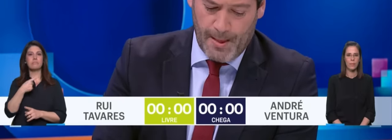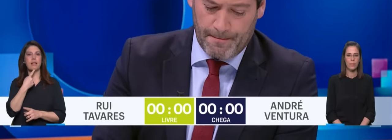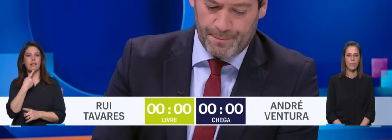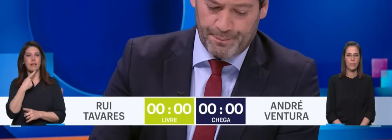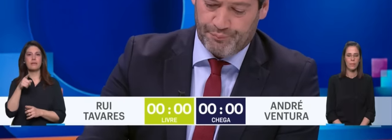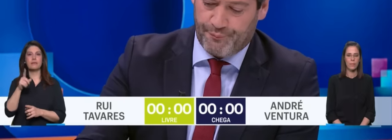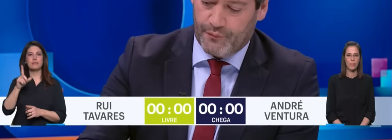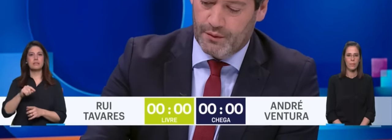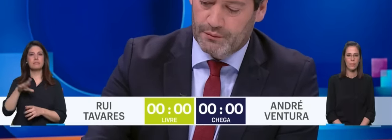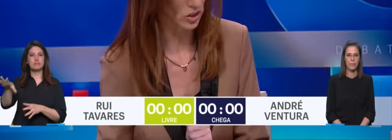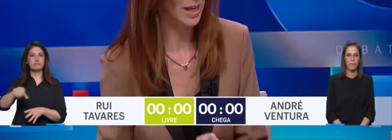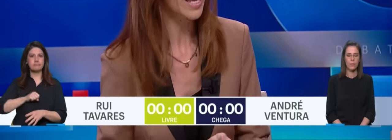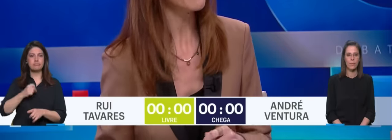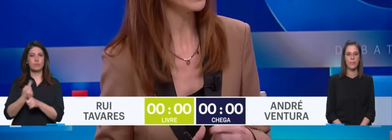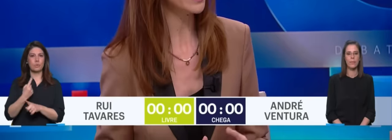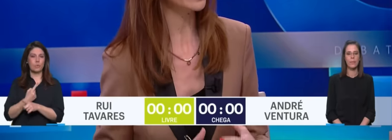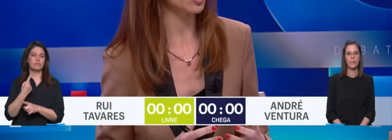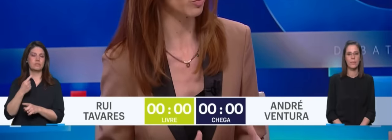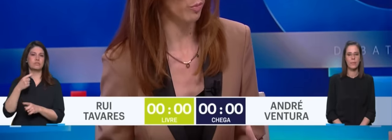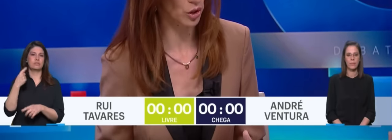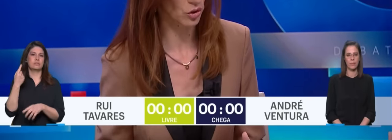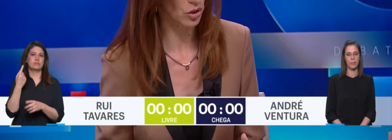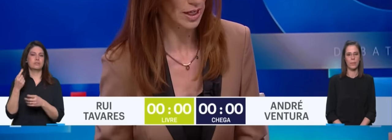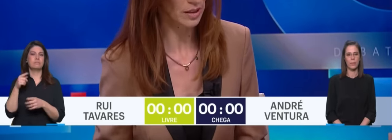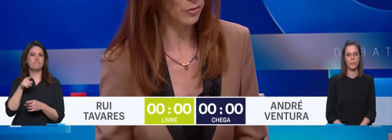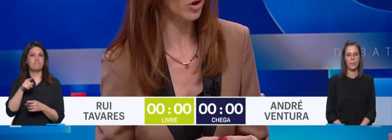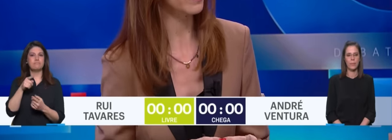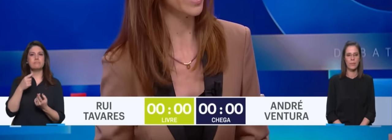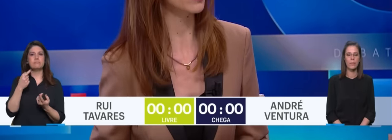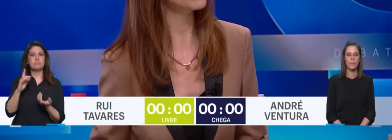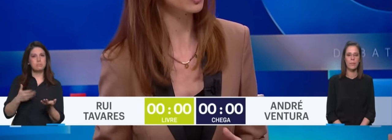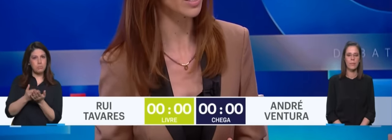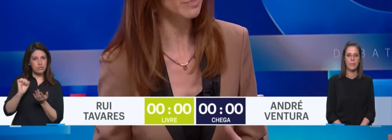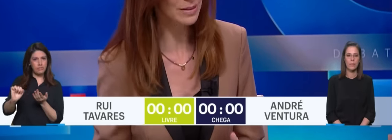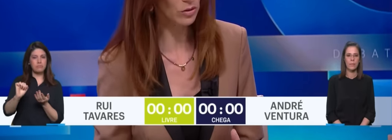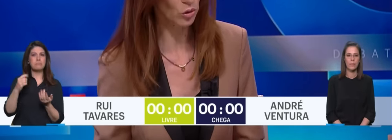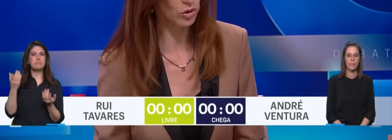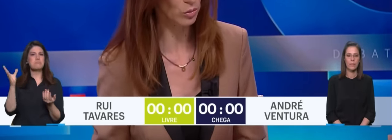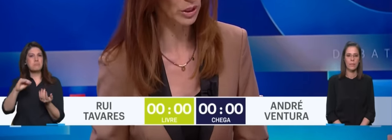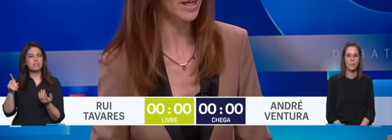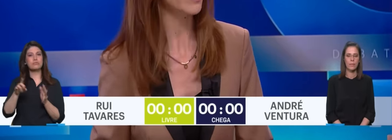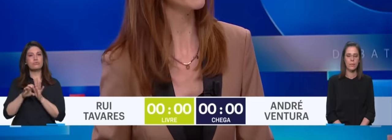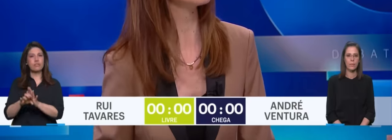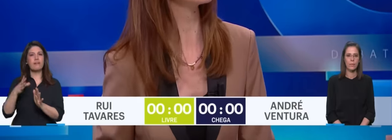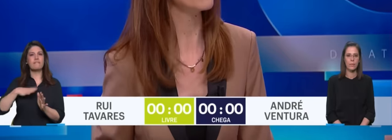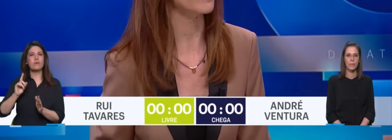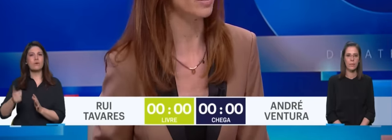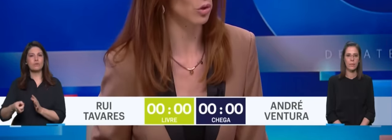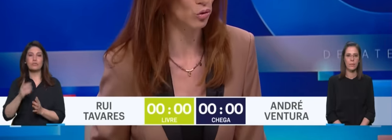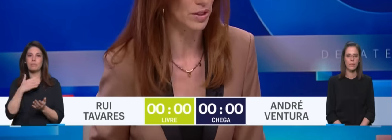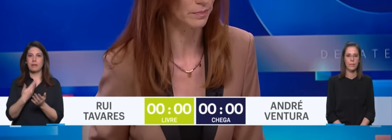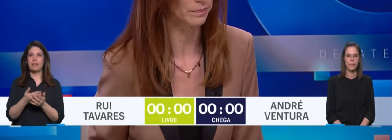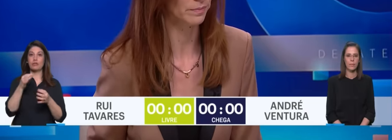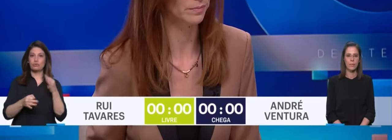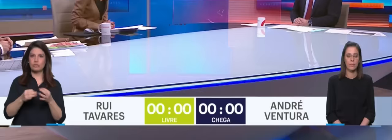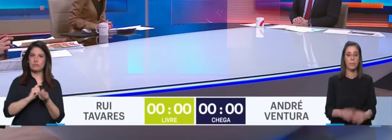apreensão e também o Confisco de bens para além destas propostas de que forma é que o chega pretende contribuir para uma reforma da